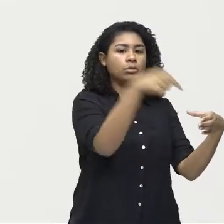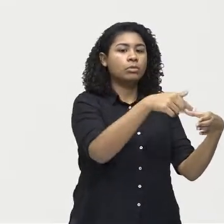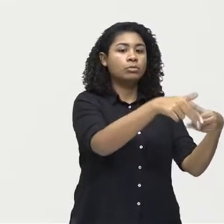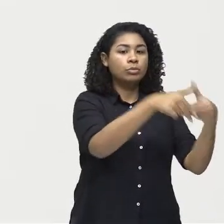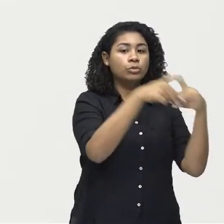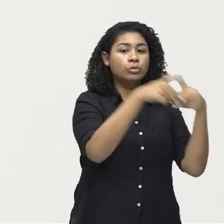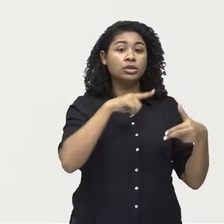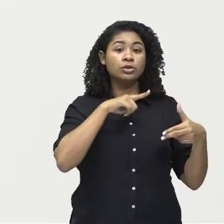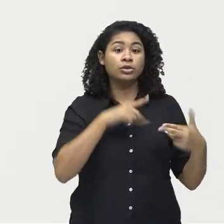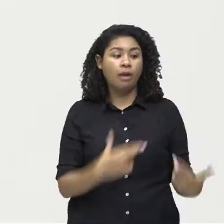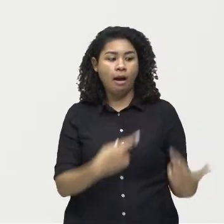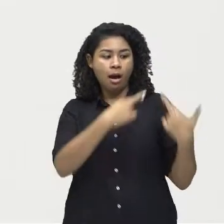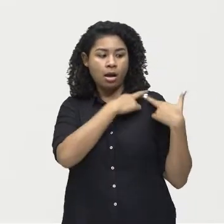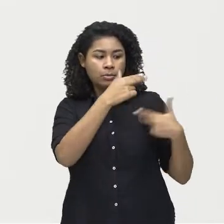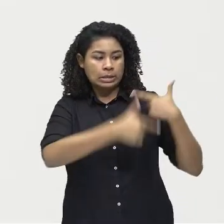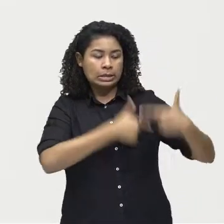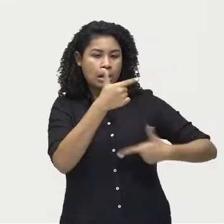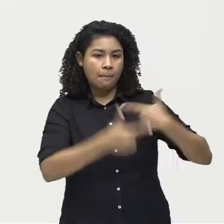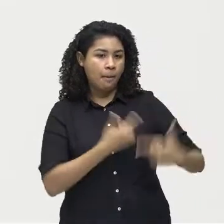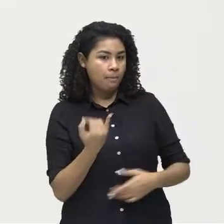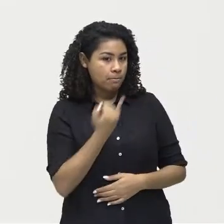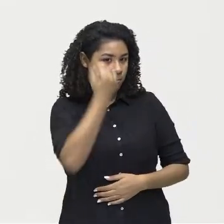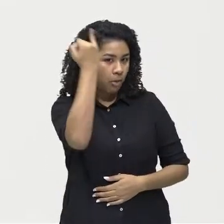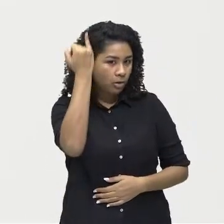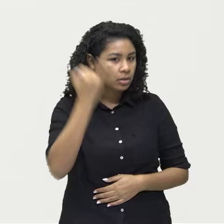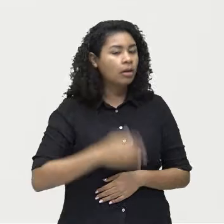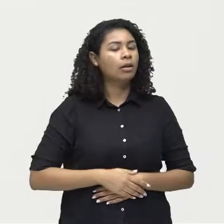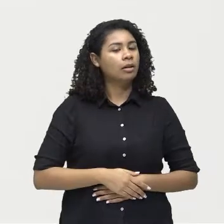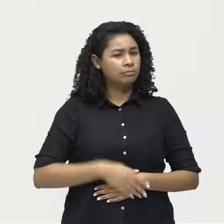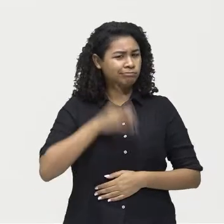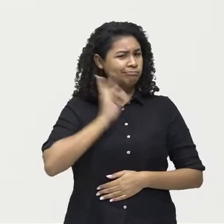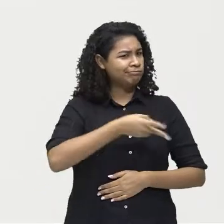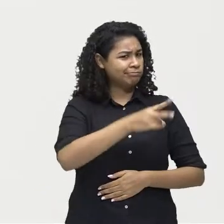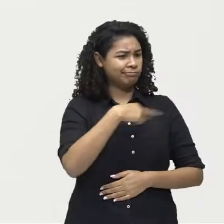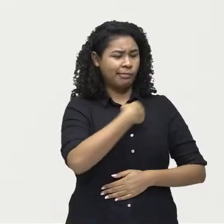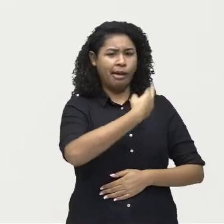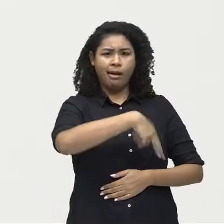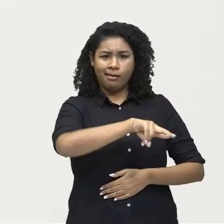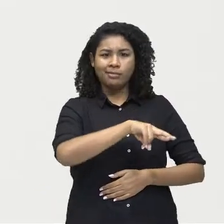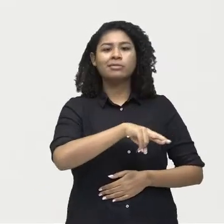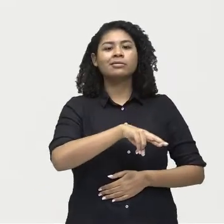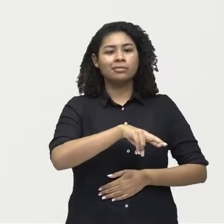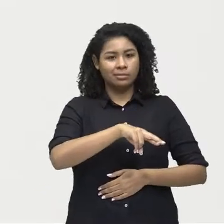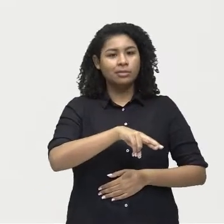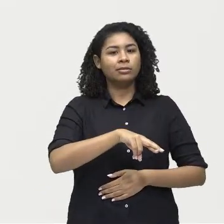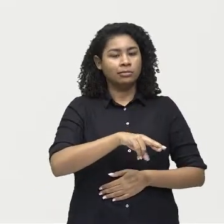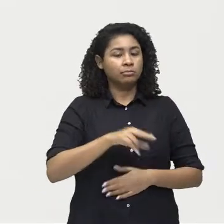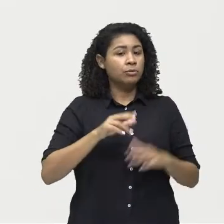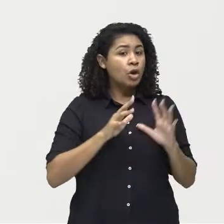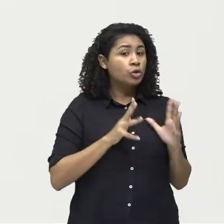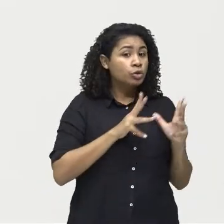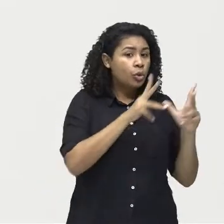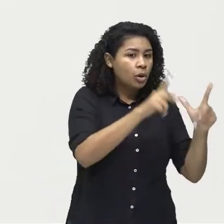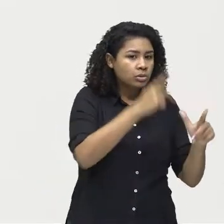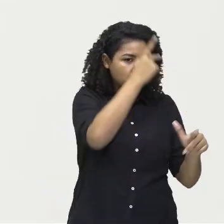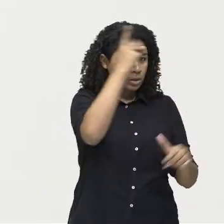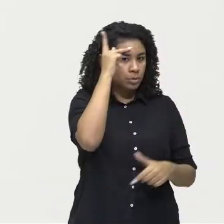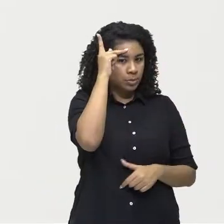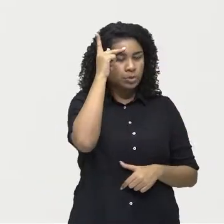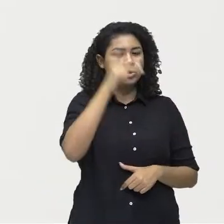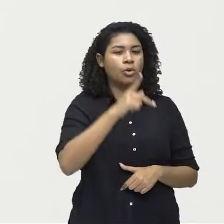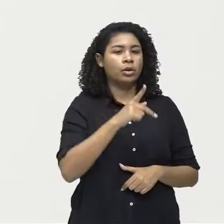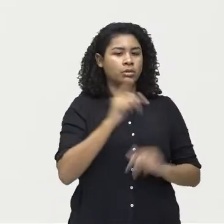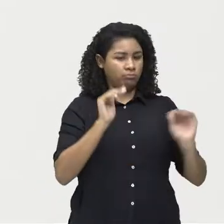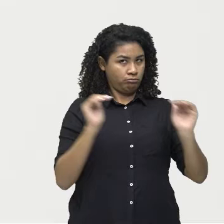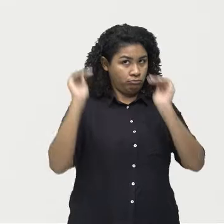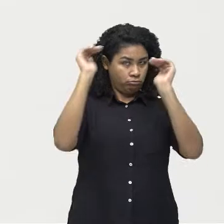seja, os bispos, arcebispos, cardeais, todos eles vinham da nobreza. Então, obviamente,